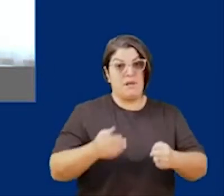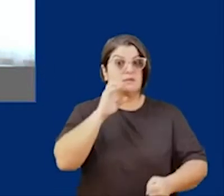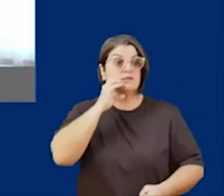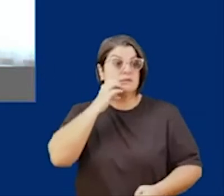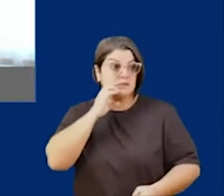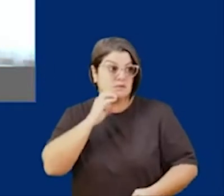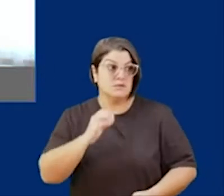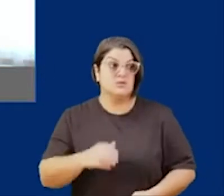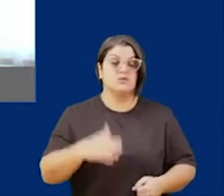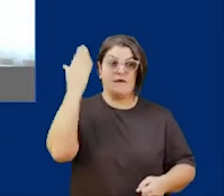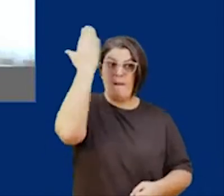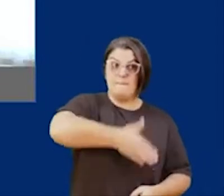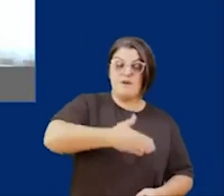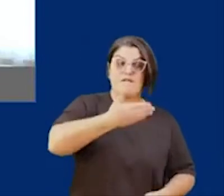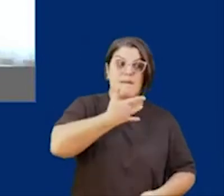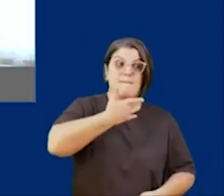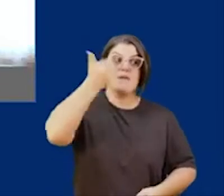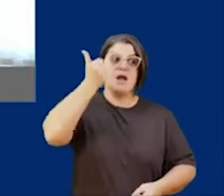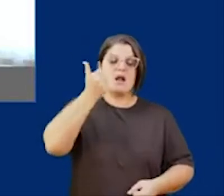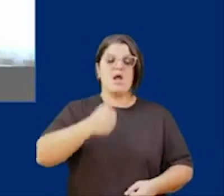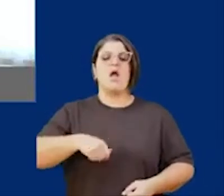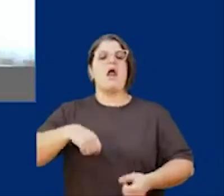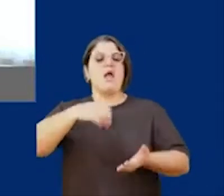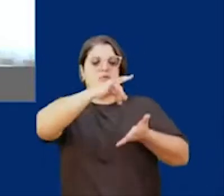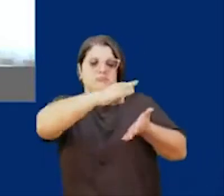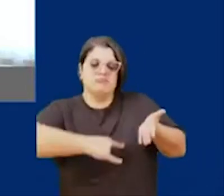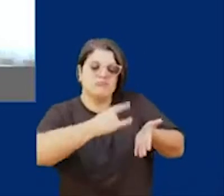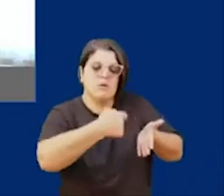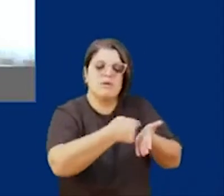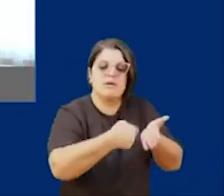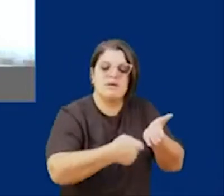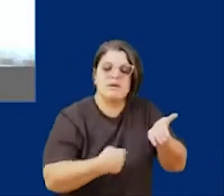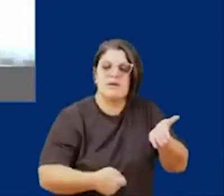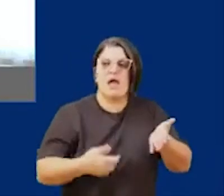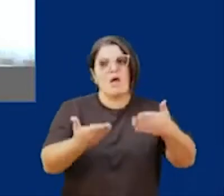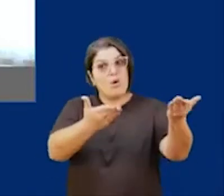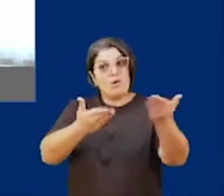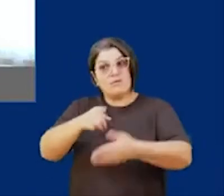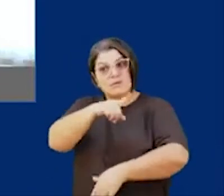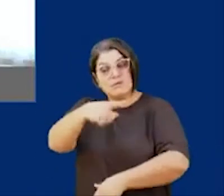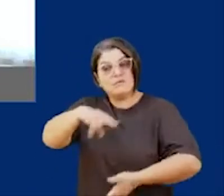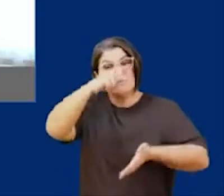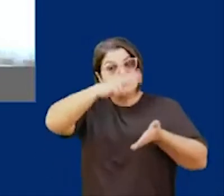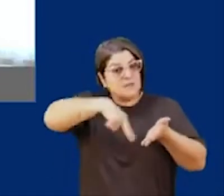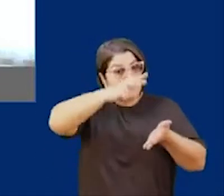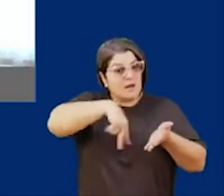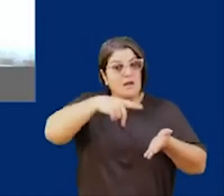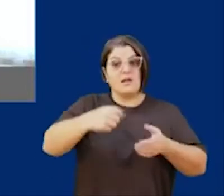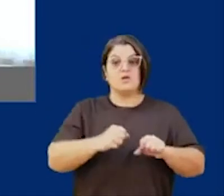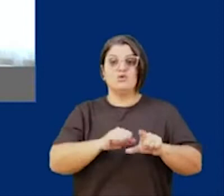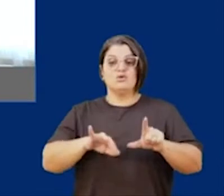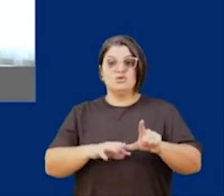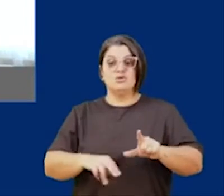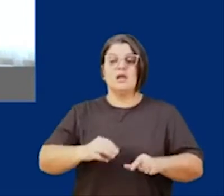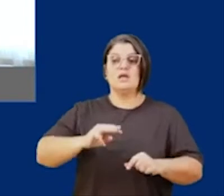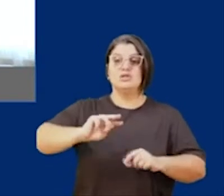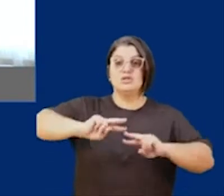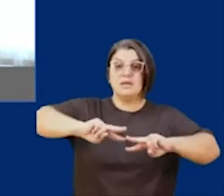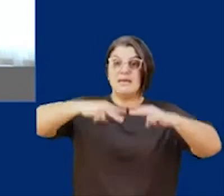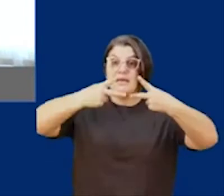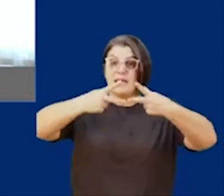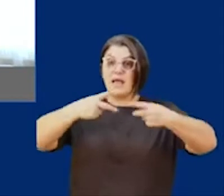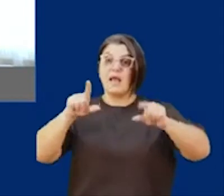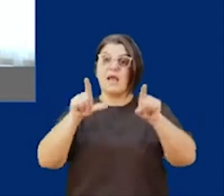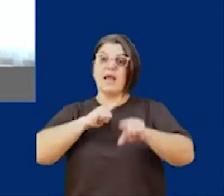documento foi escrito. E eu convido vocês a lerem, ele vai ficar disponível no chat para vocês, o link para vocês chegarem ao documento,